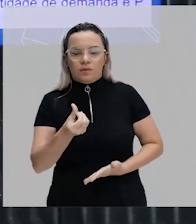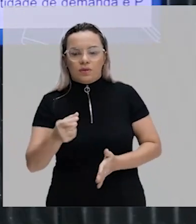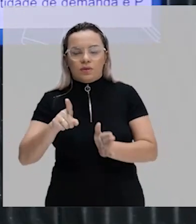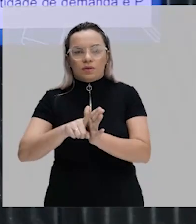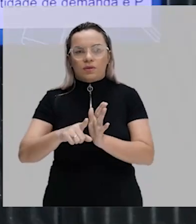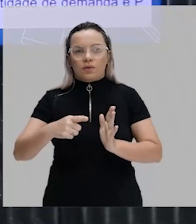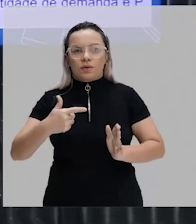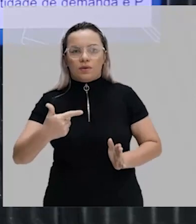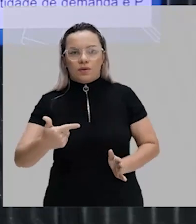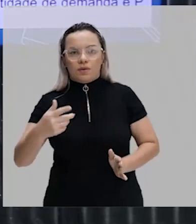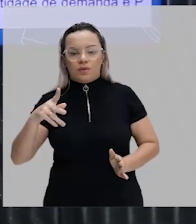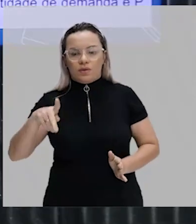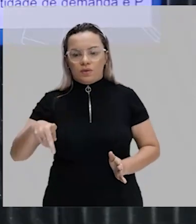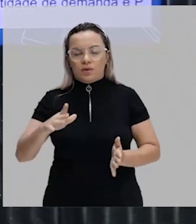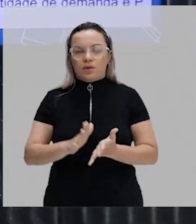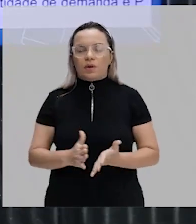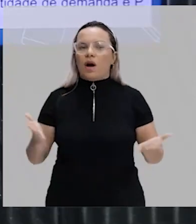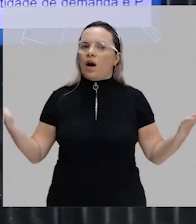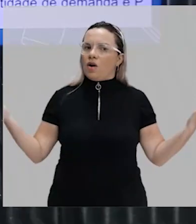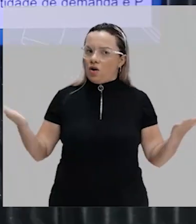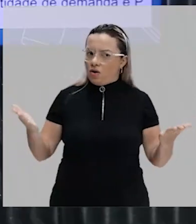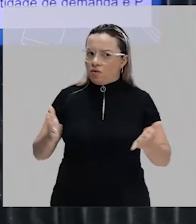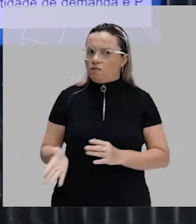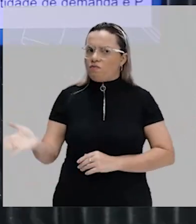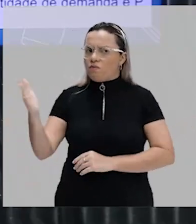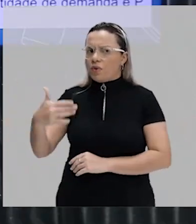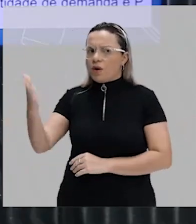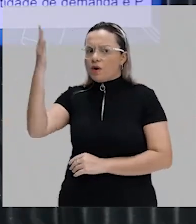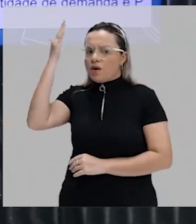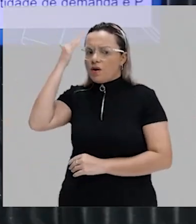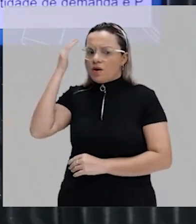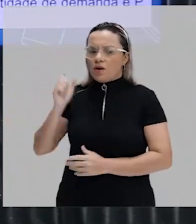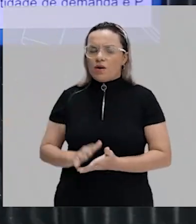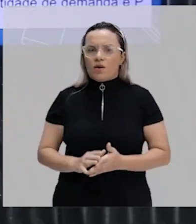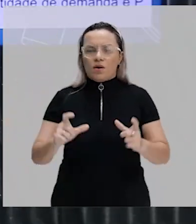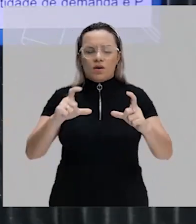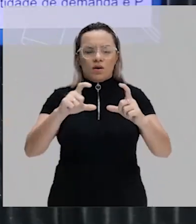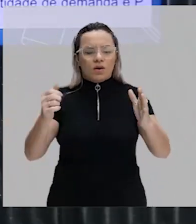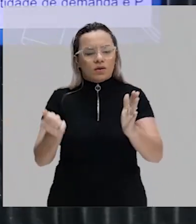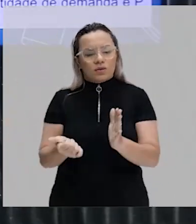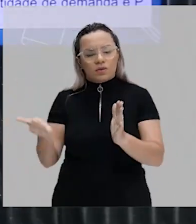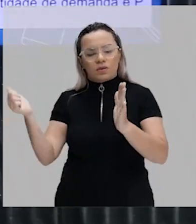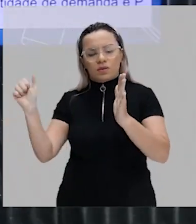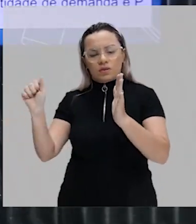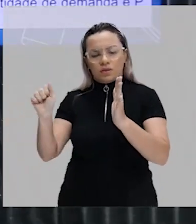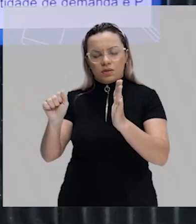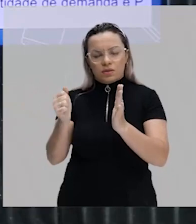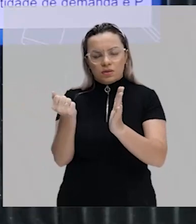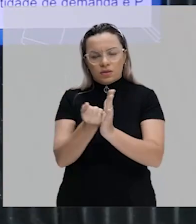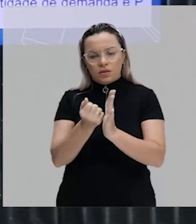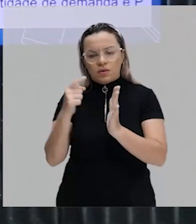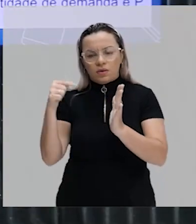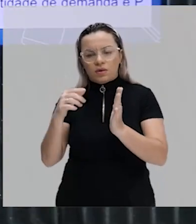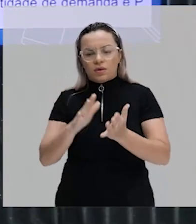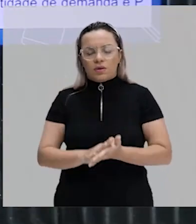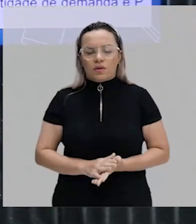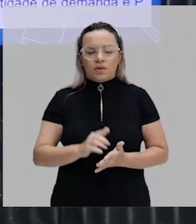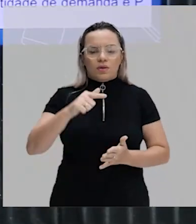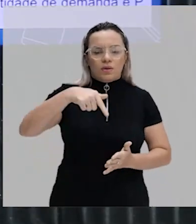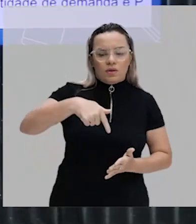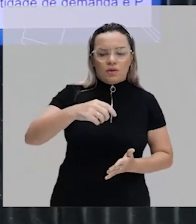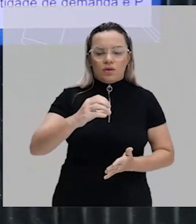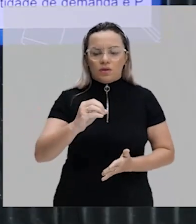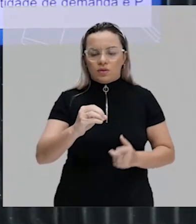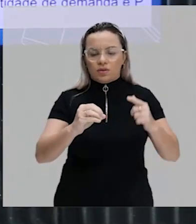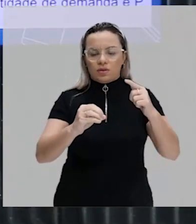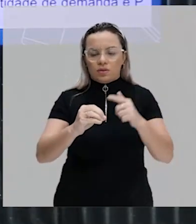46 menos 2P. Agora, vamos entender o que é essa siglazinha, QO, QD. Em que QO